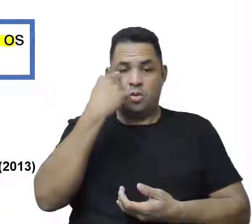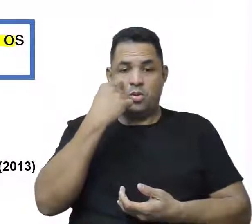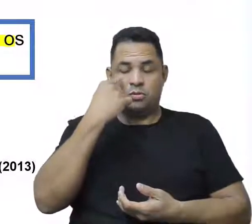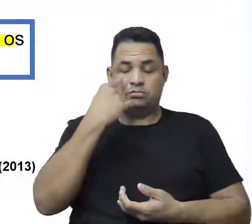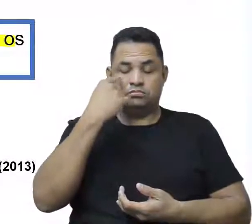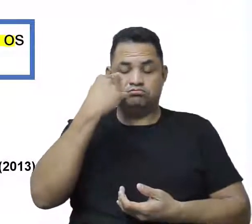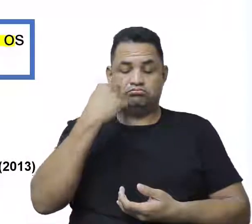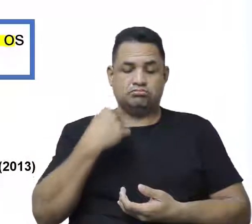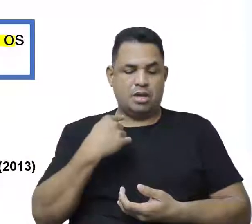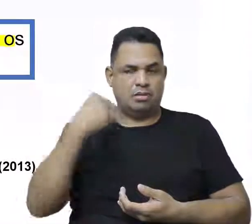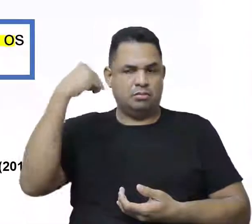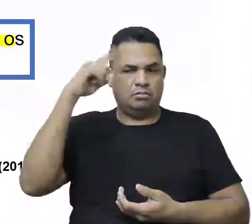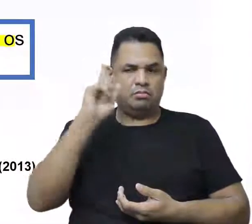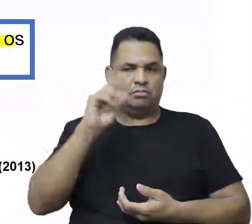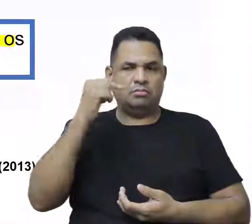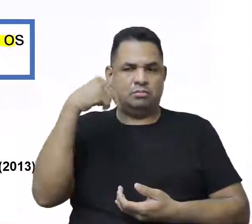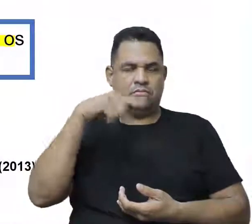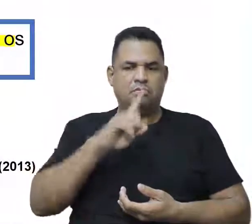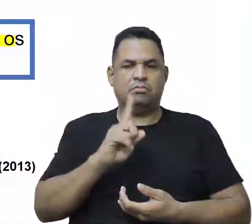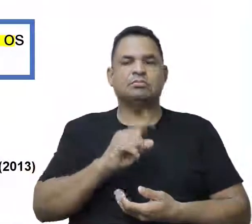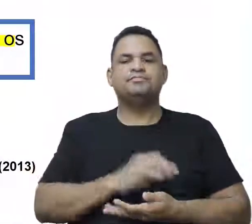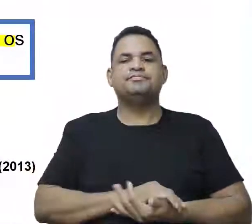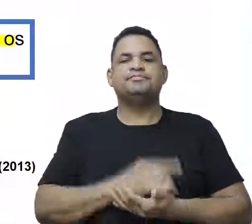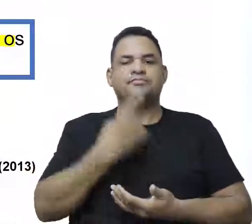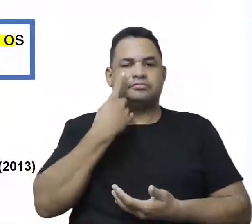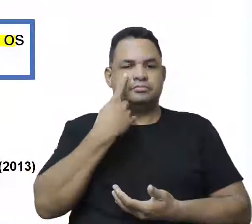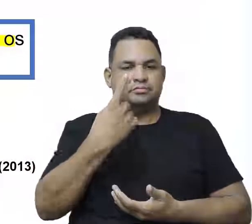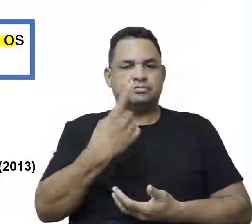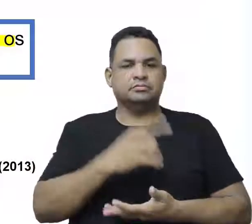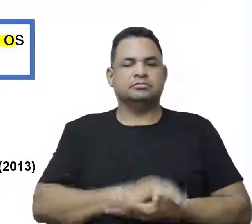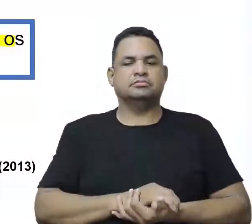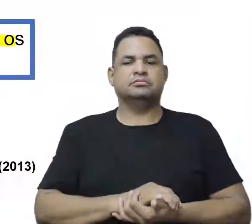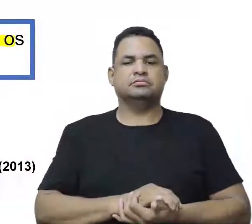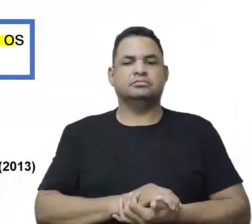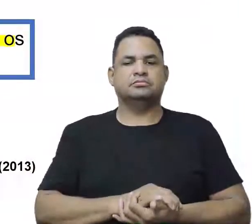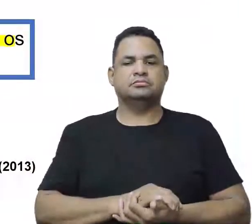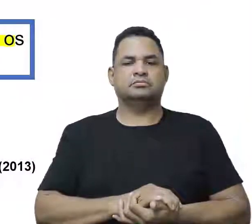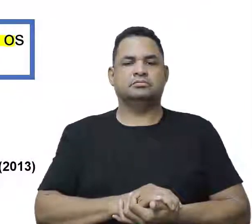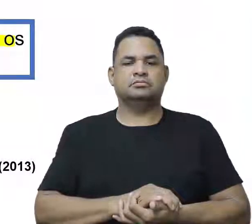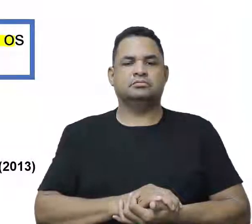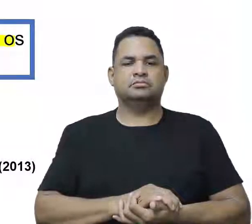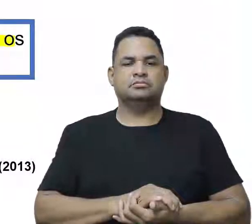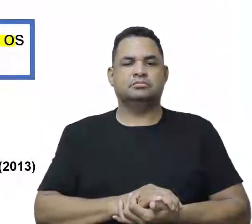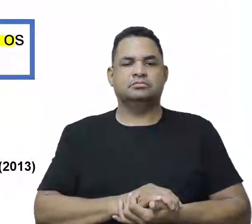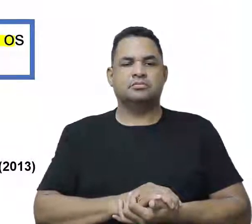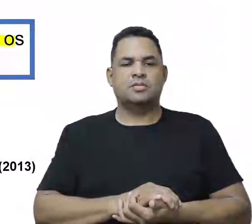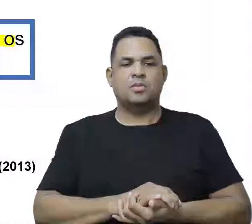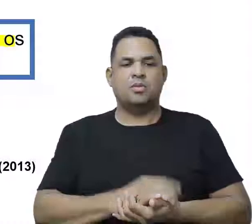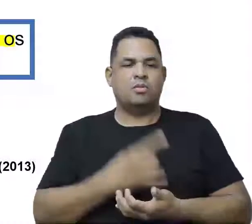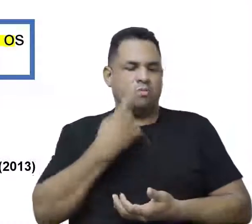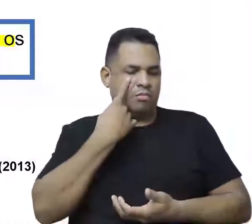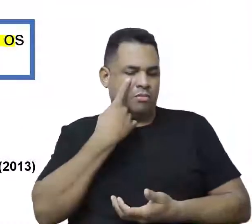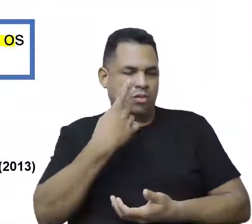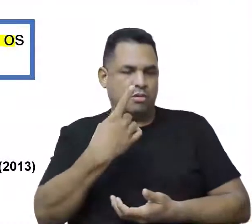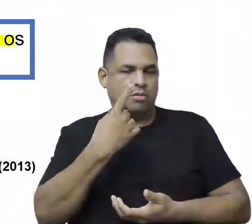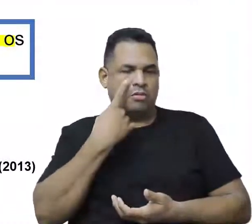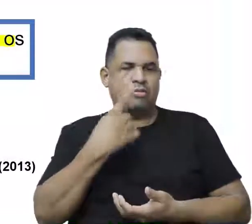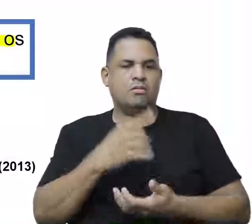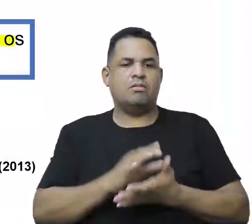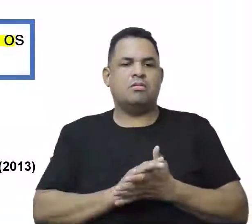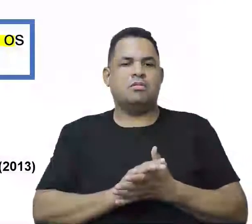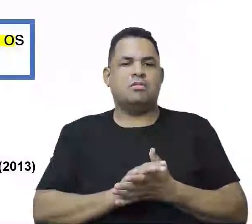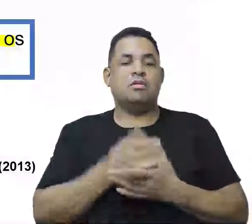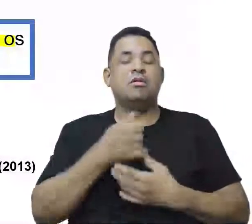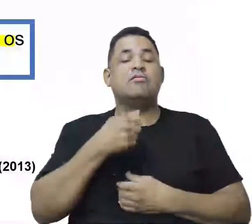não desce para baixo. Olha bem, gente, presta atenção aí. Olhar de negócios. Eu vou para